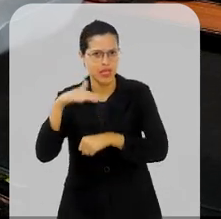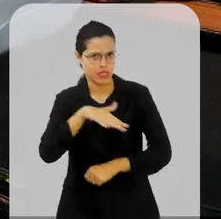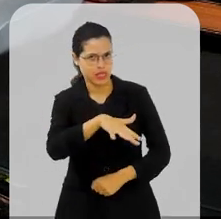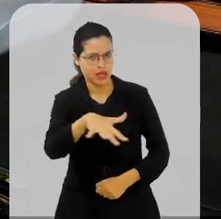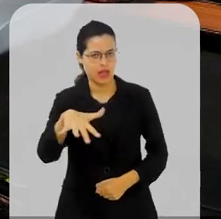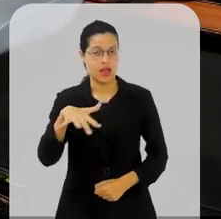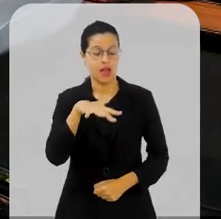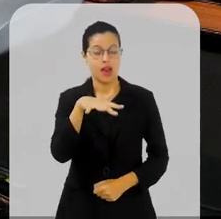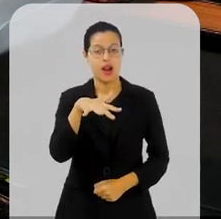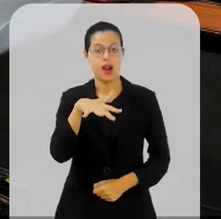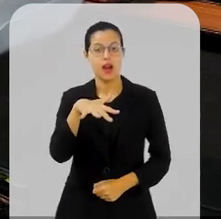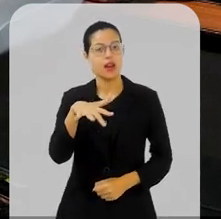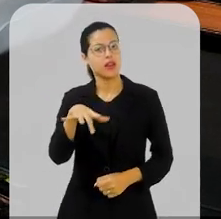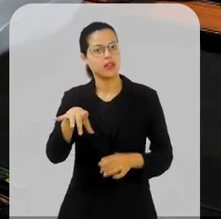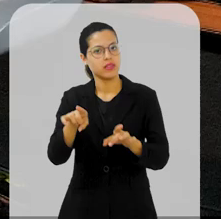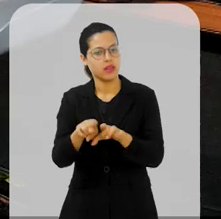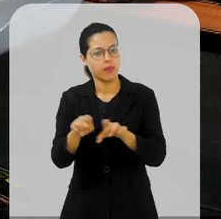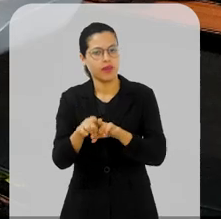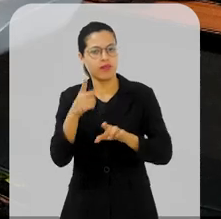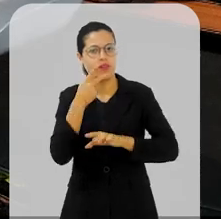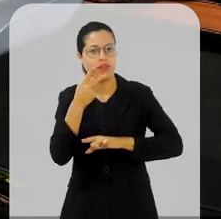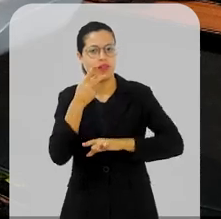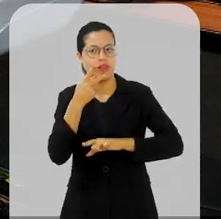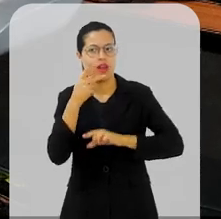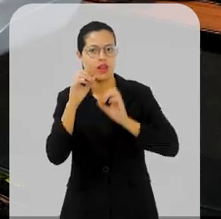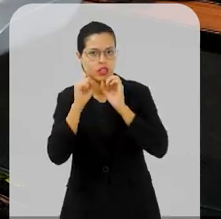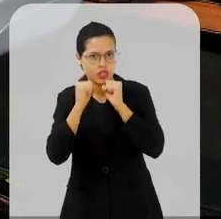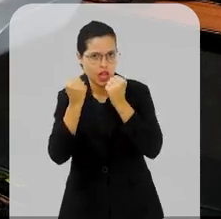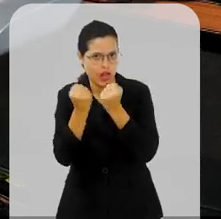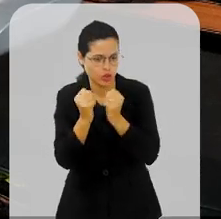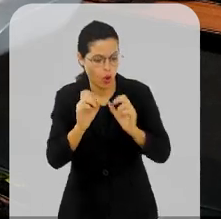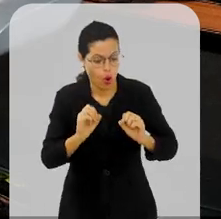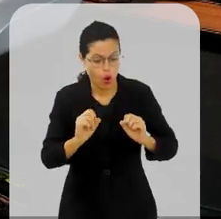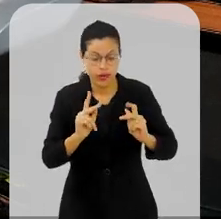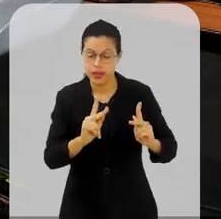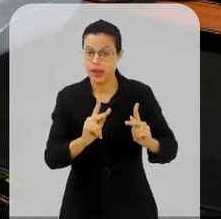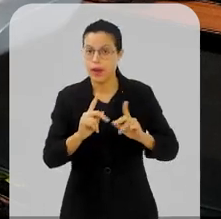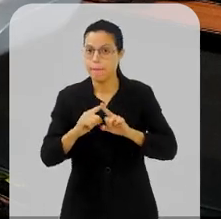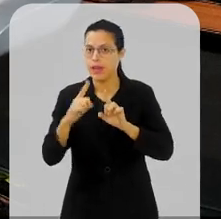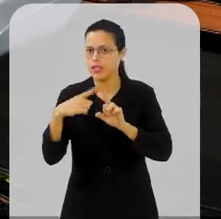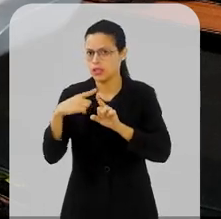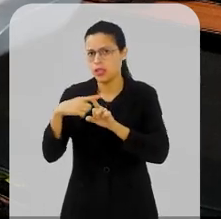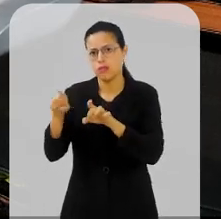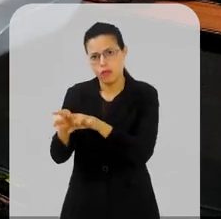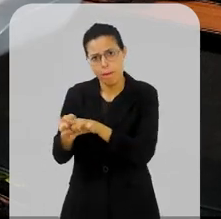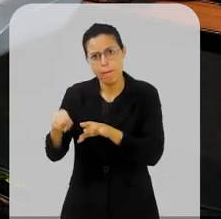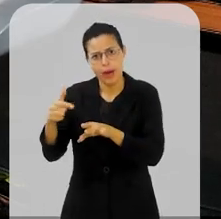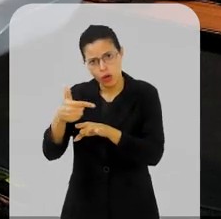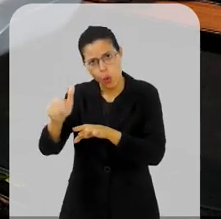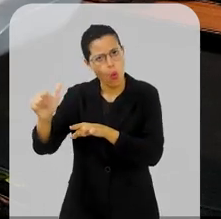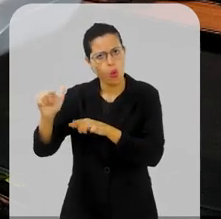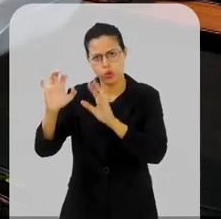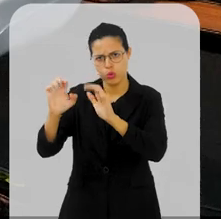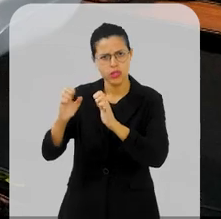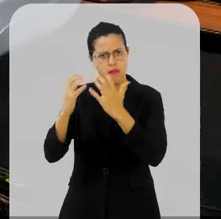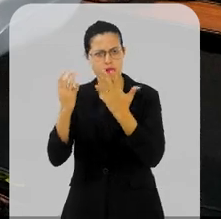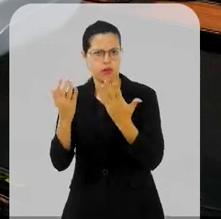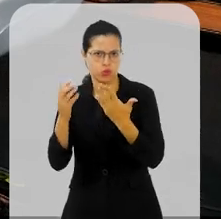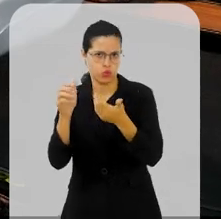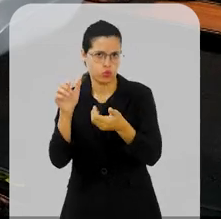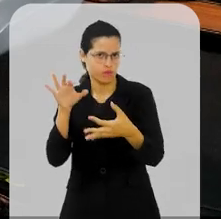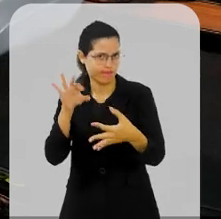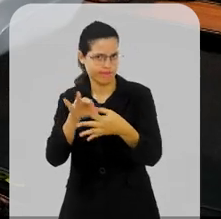mais aquela área? E venha dizer assim, não, o estádio, tudo bem, mas vamos ter também ali a contrapartida, outros